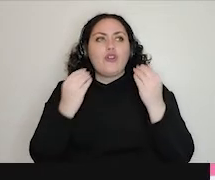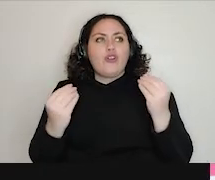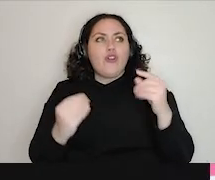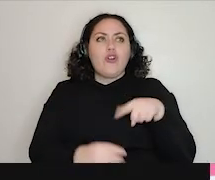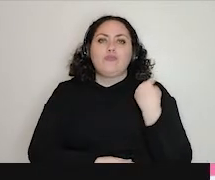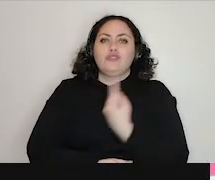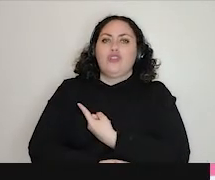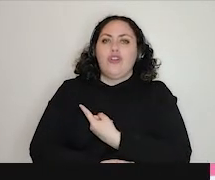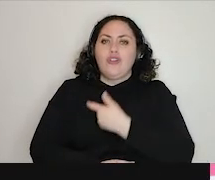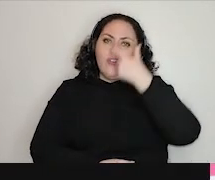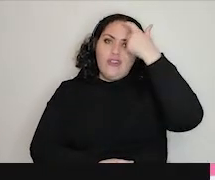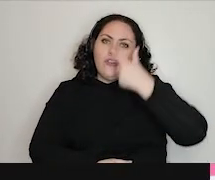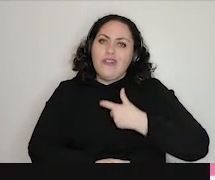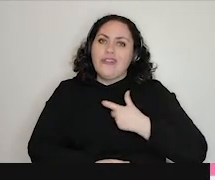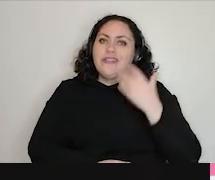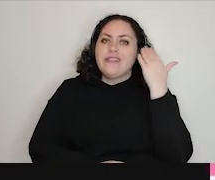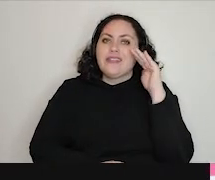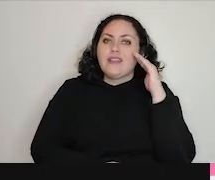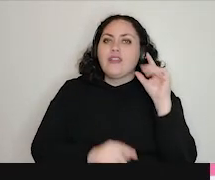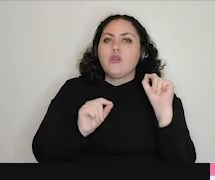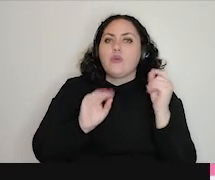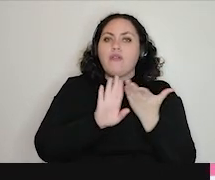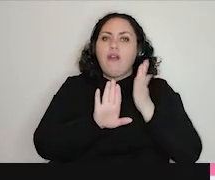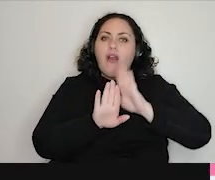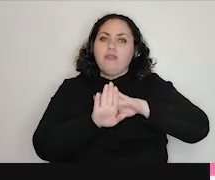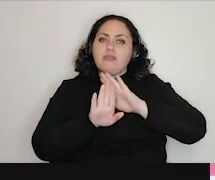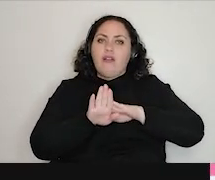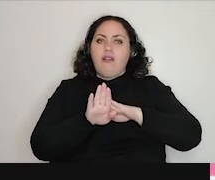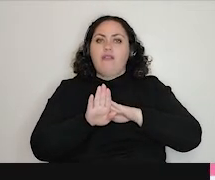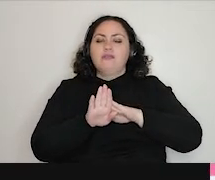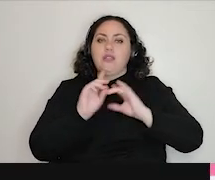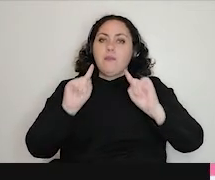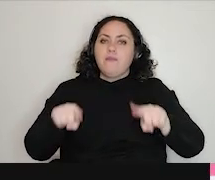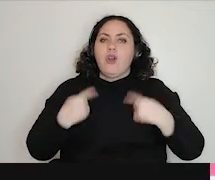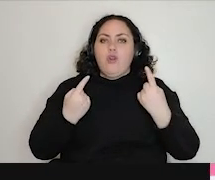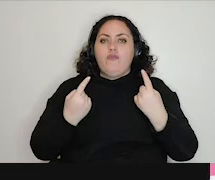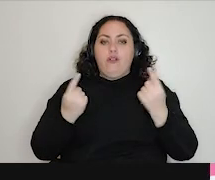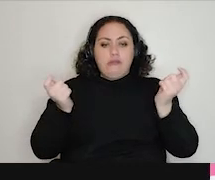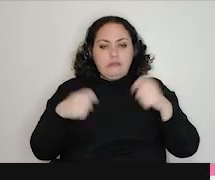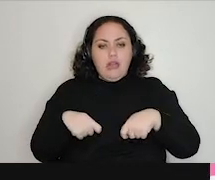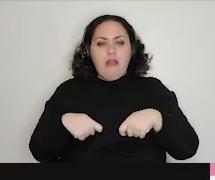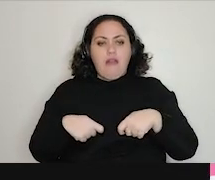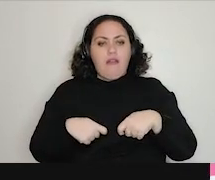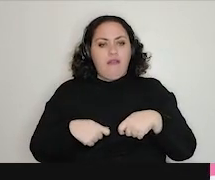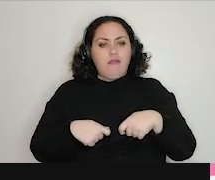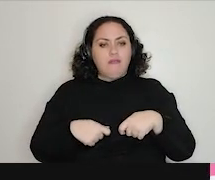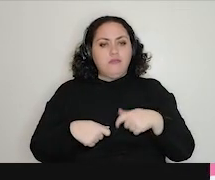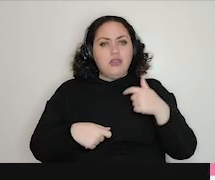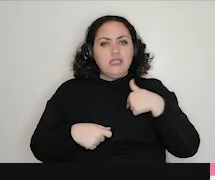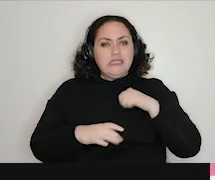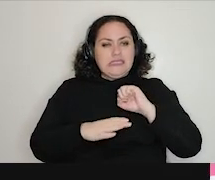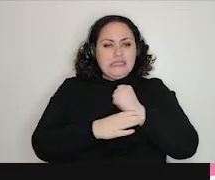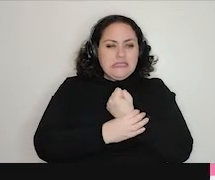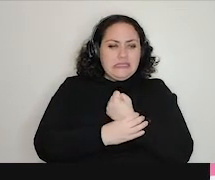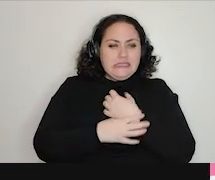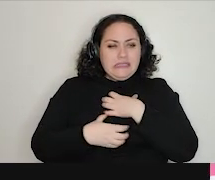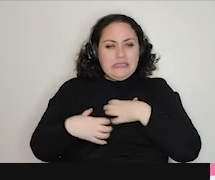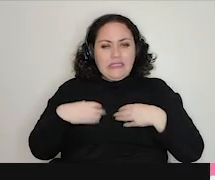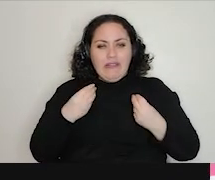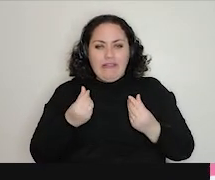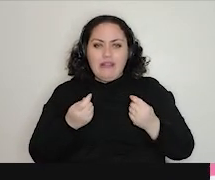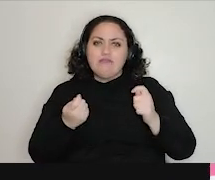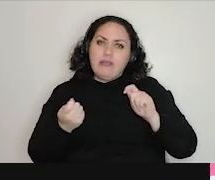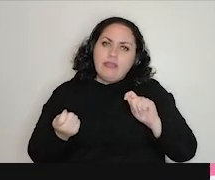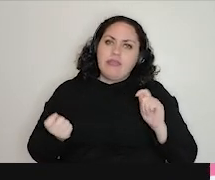com relação a nós mesmos, e se dê conta do que nos aflige, para a gente estar conseguindo traduzir e modificar essas